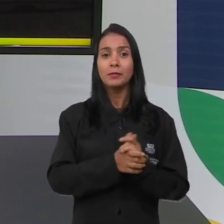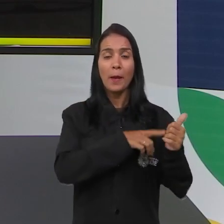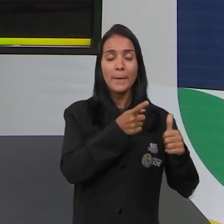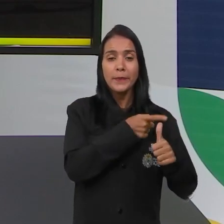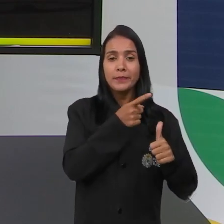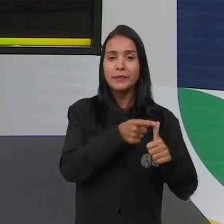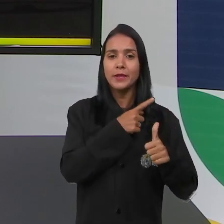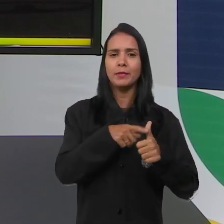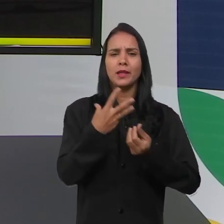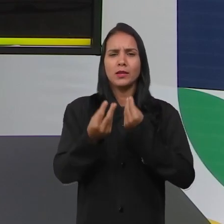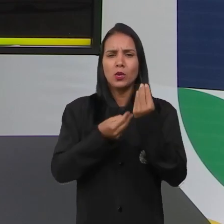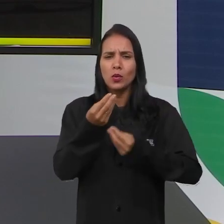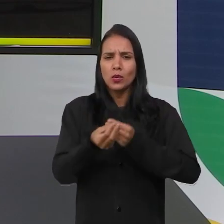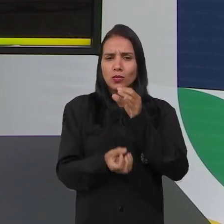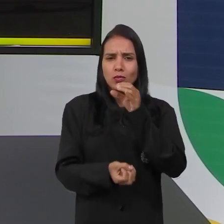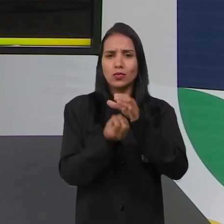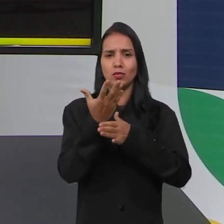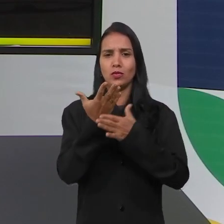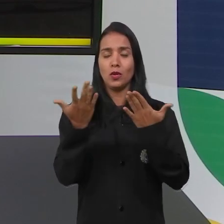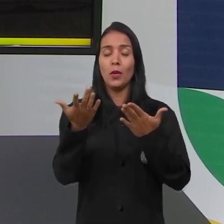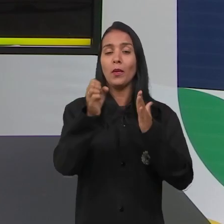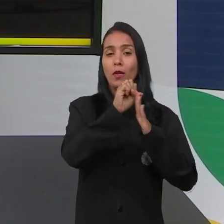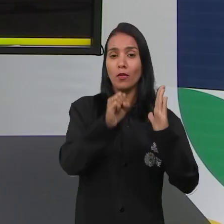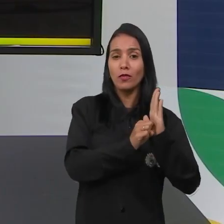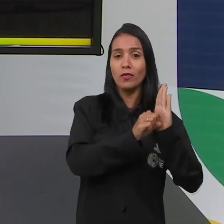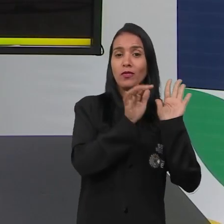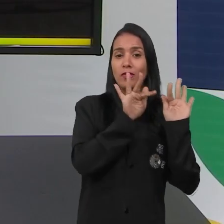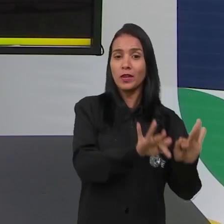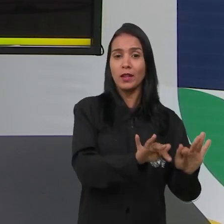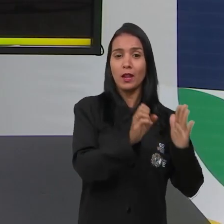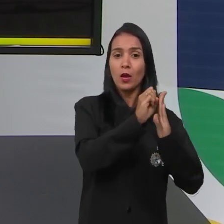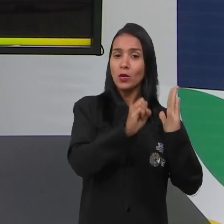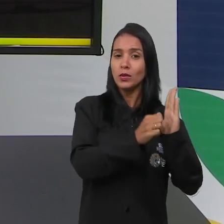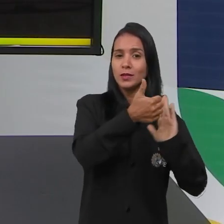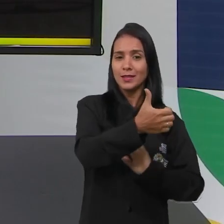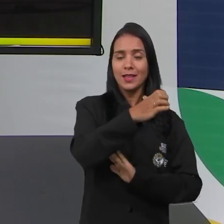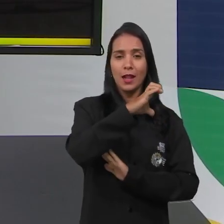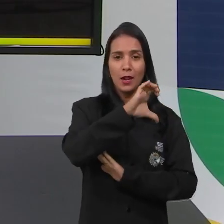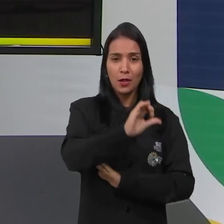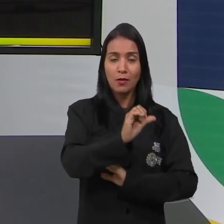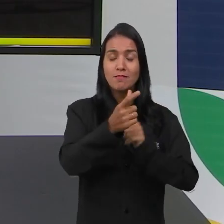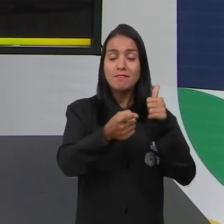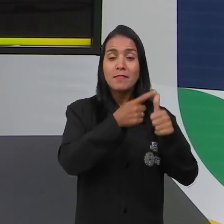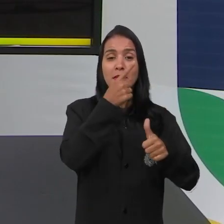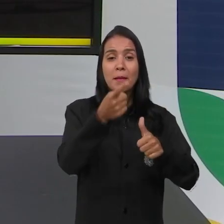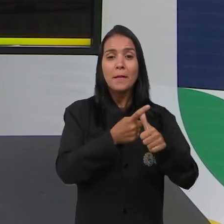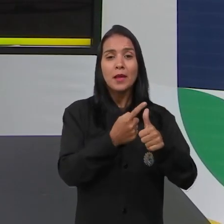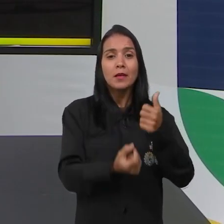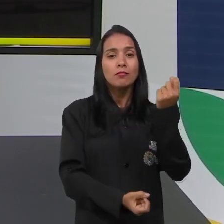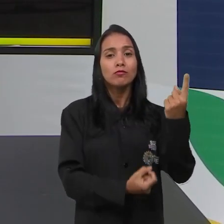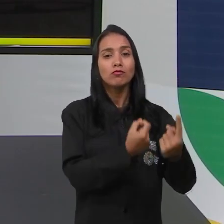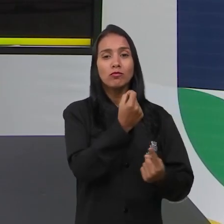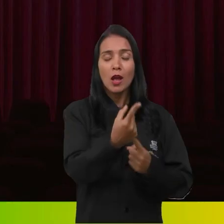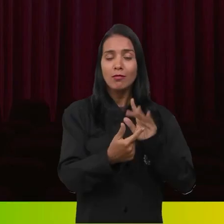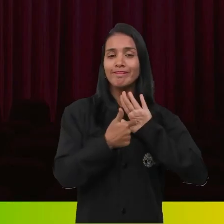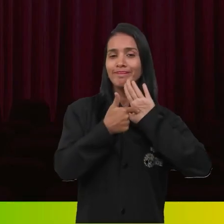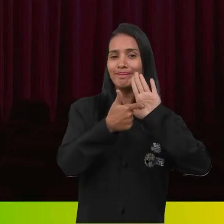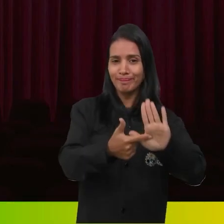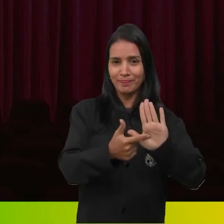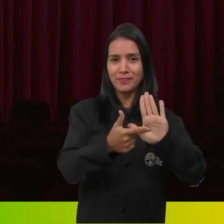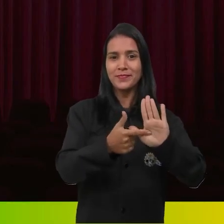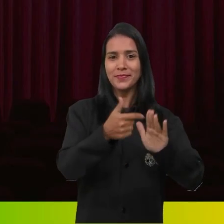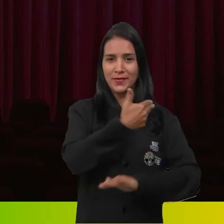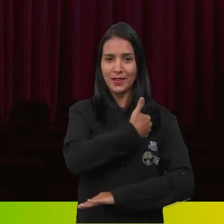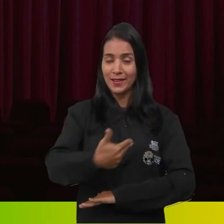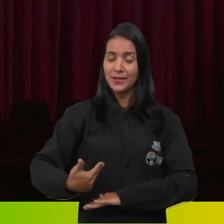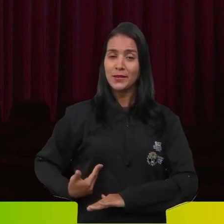Brasil. Então ele surgiu no final do século XIX, com as primeiras exibições públicas. Afonso Segreto é